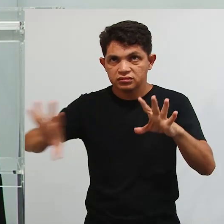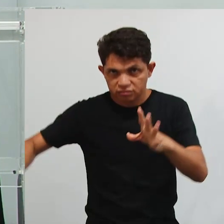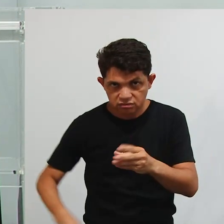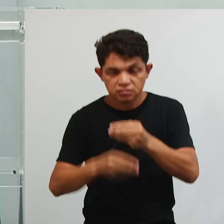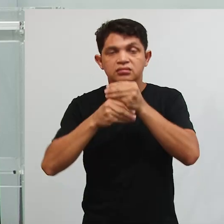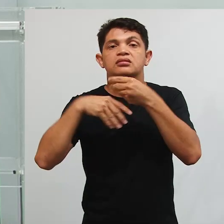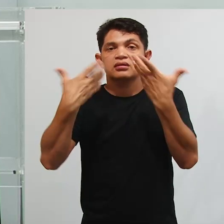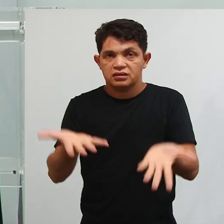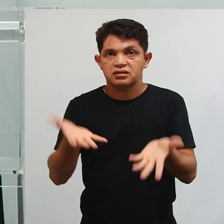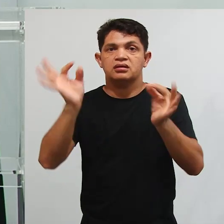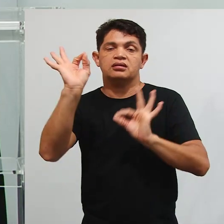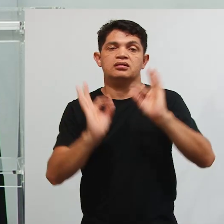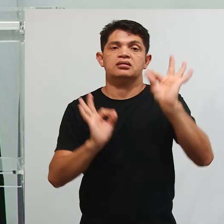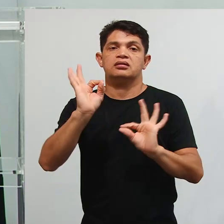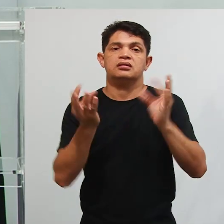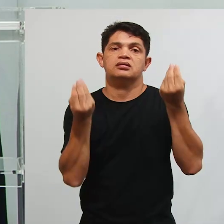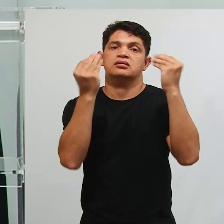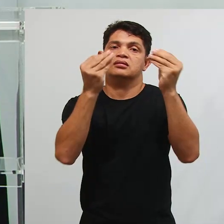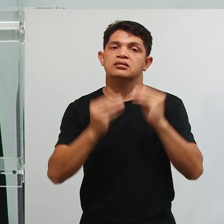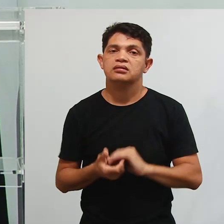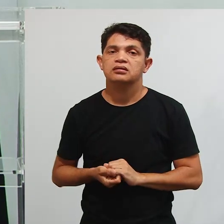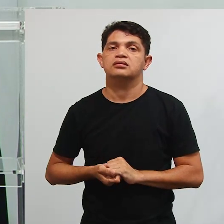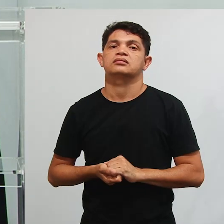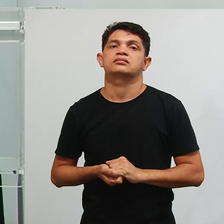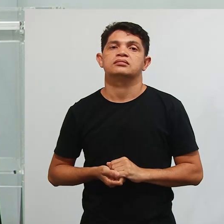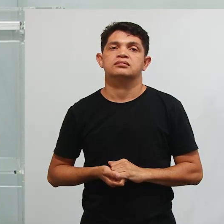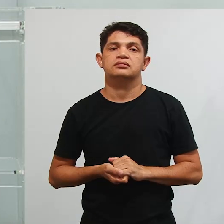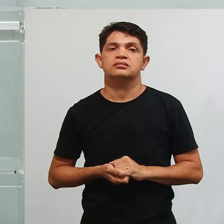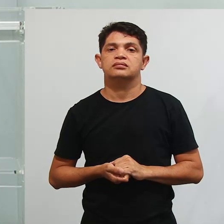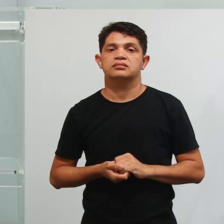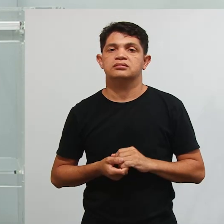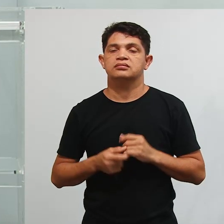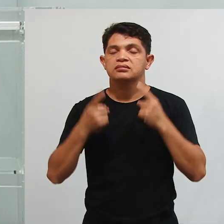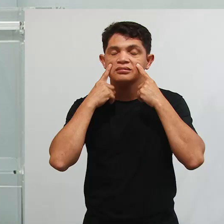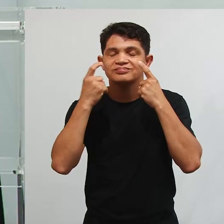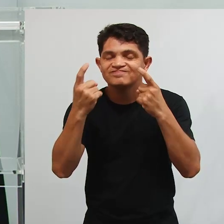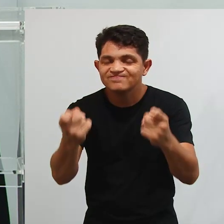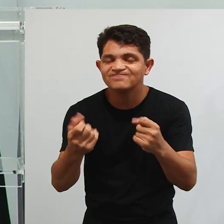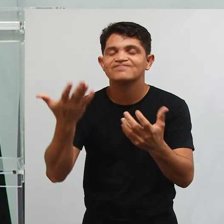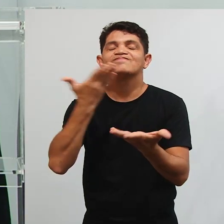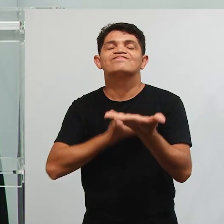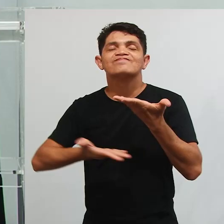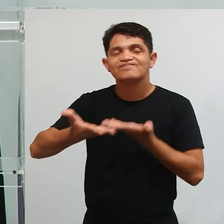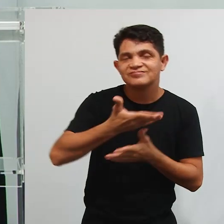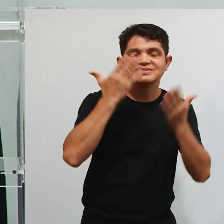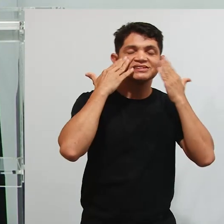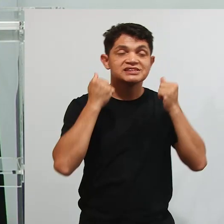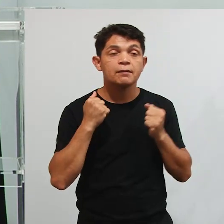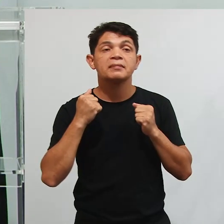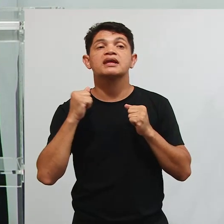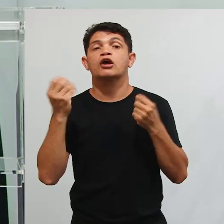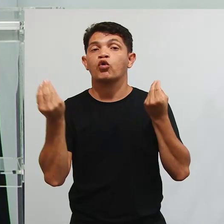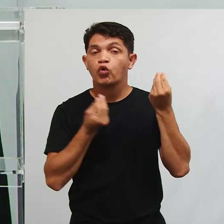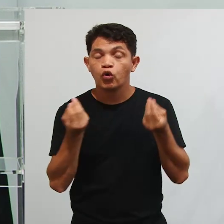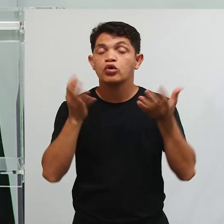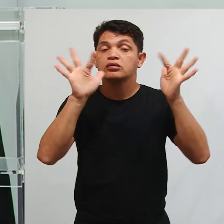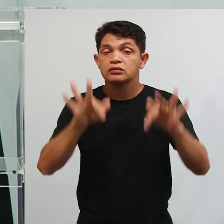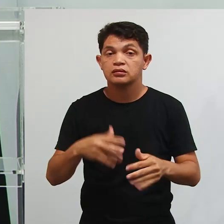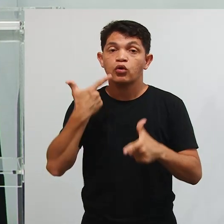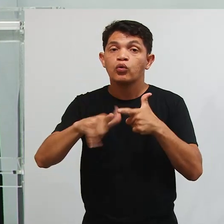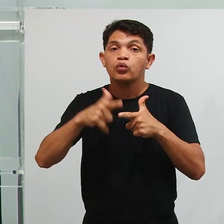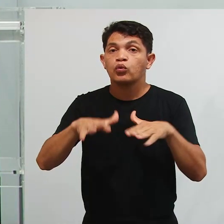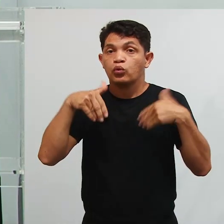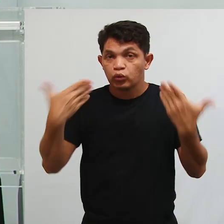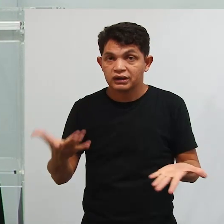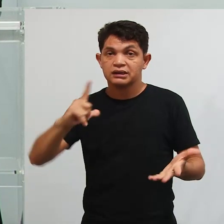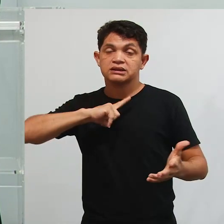bem mais trabalhosa mas ela dá dados mais eh interessantes até em certos aspectos né dependendo